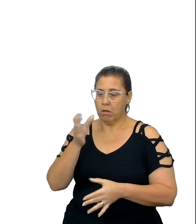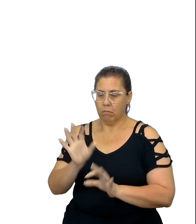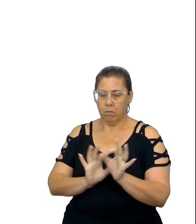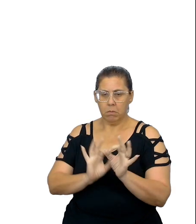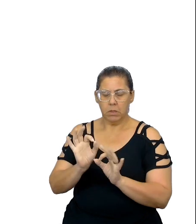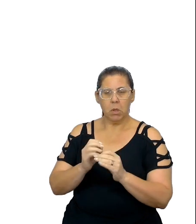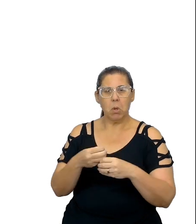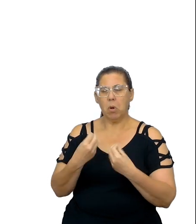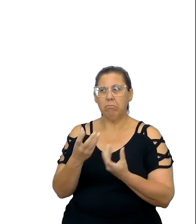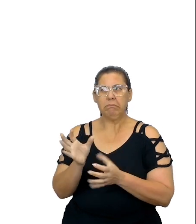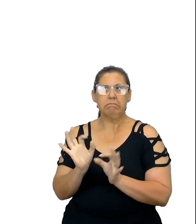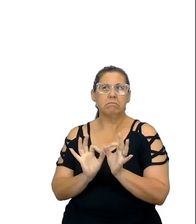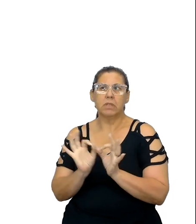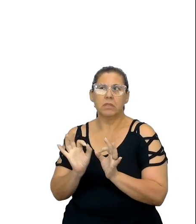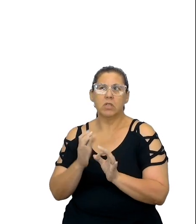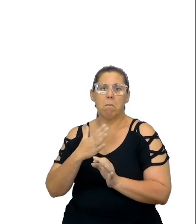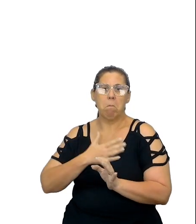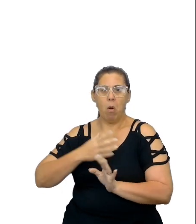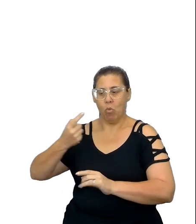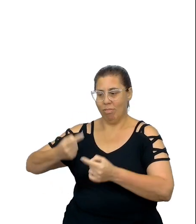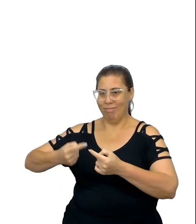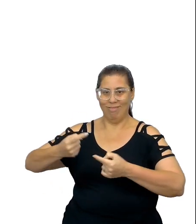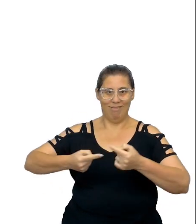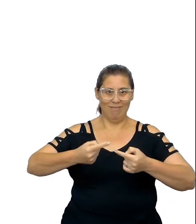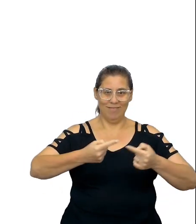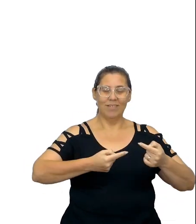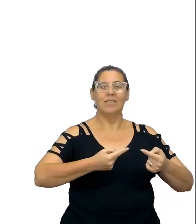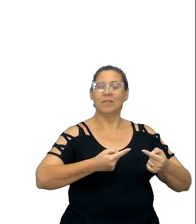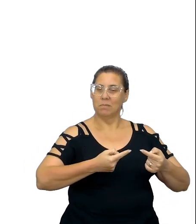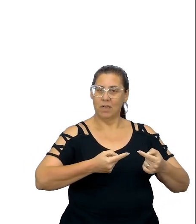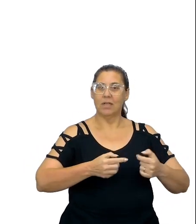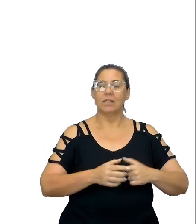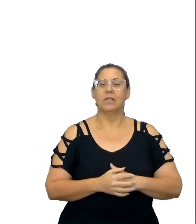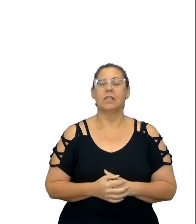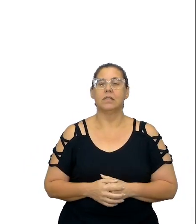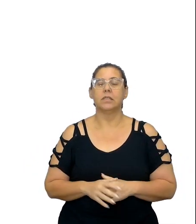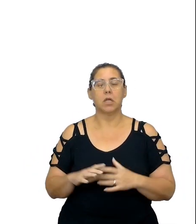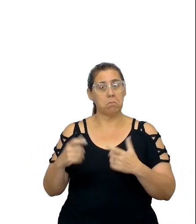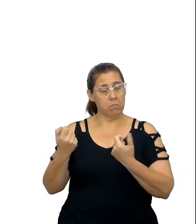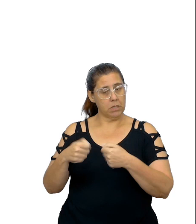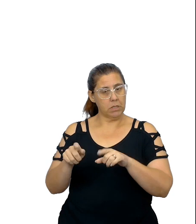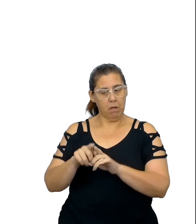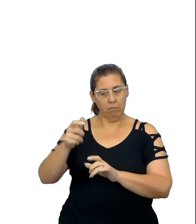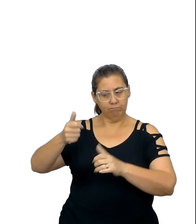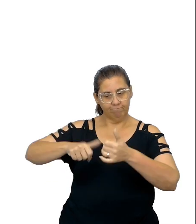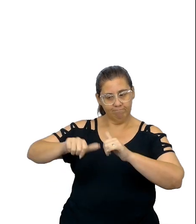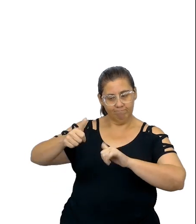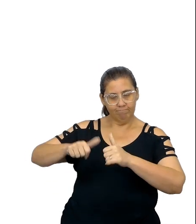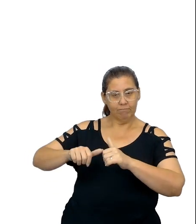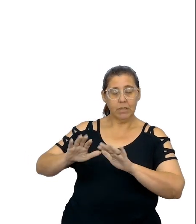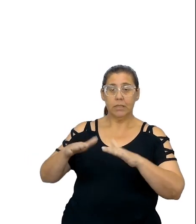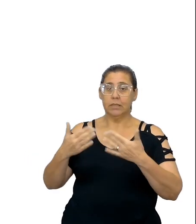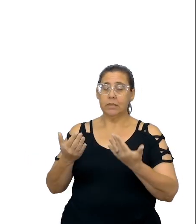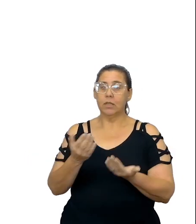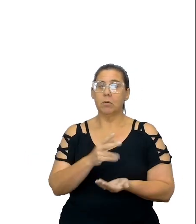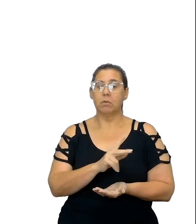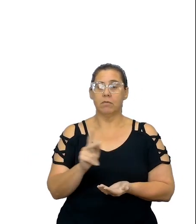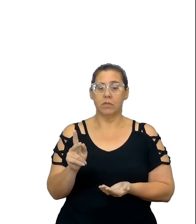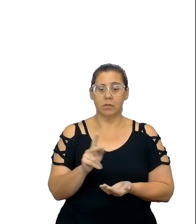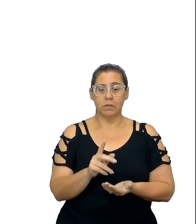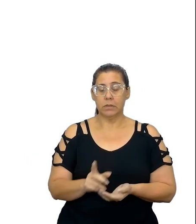que eu posso planejar o meu debate, né? E aí o debate, e é preciso avaliar. Então, professores,